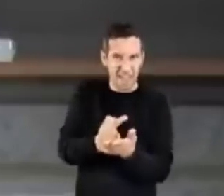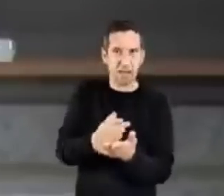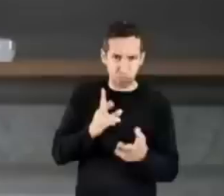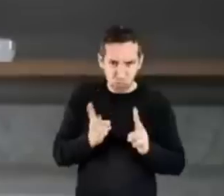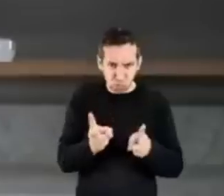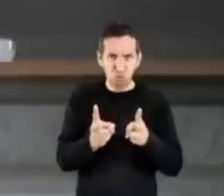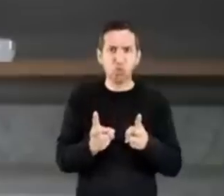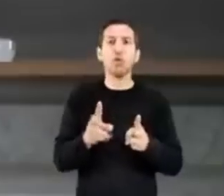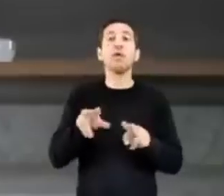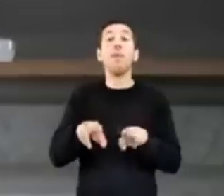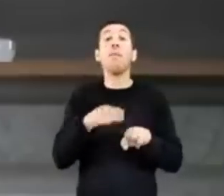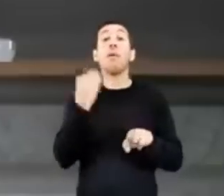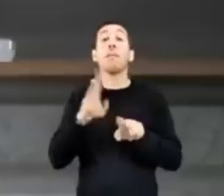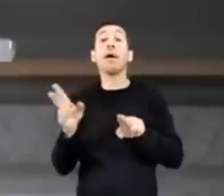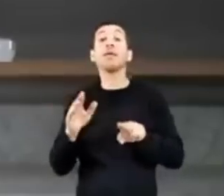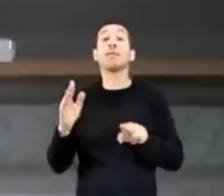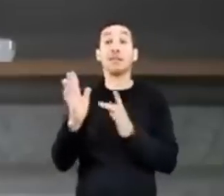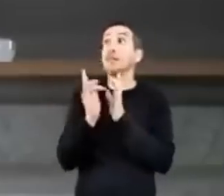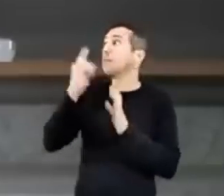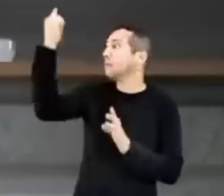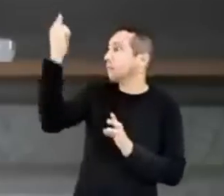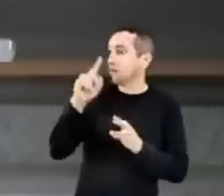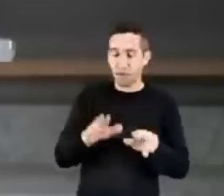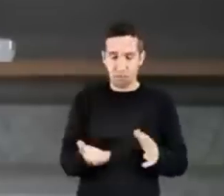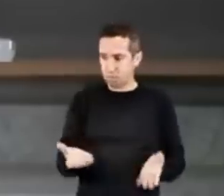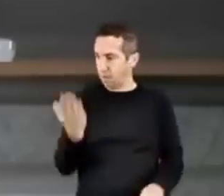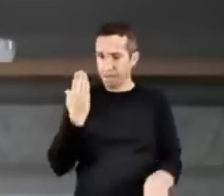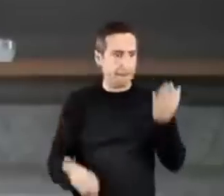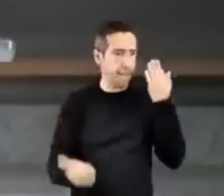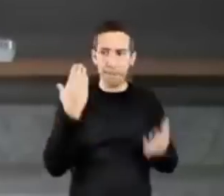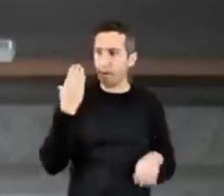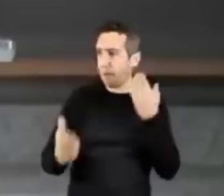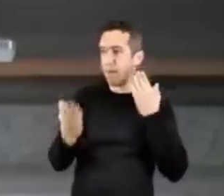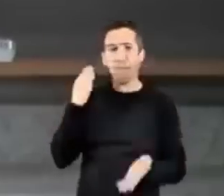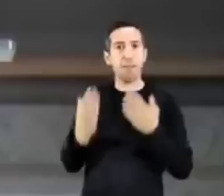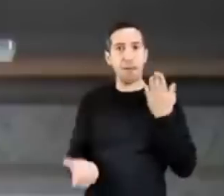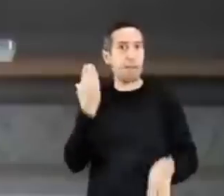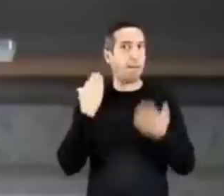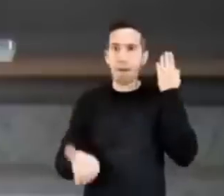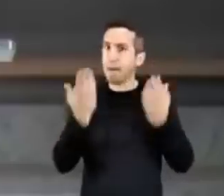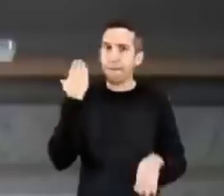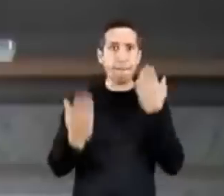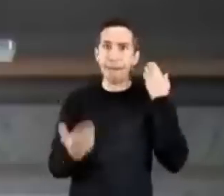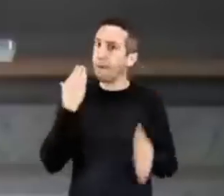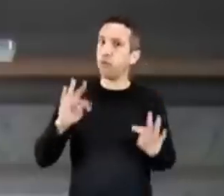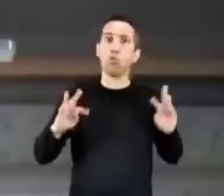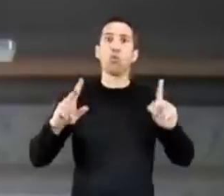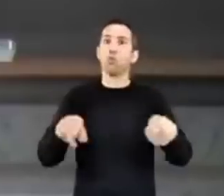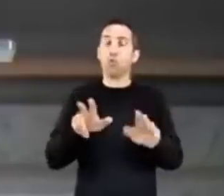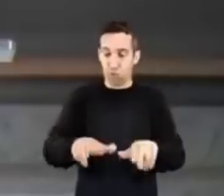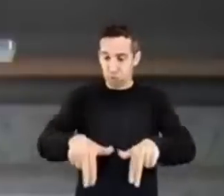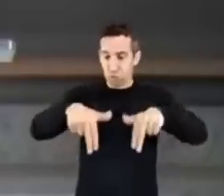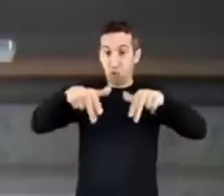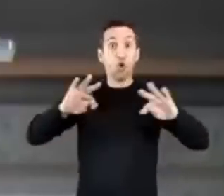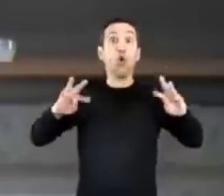ressuscitarão na volta de Jesus bom então na volta de Cristo todos os fiéis serão levados para